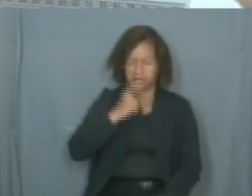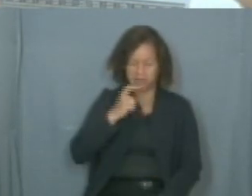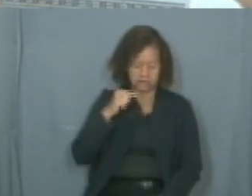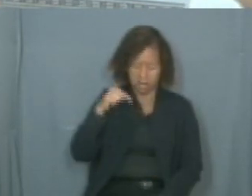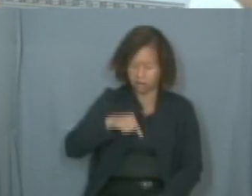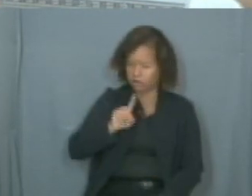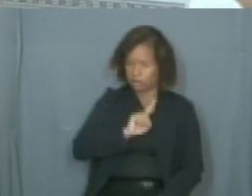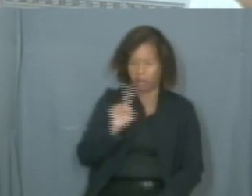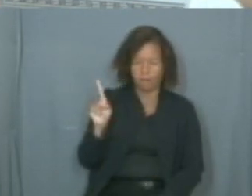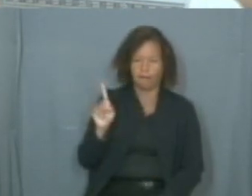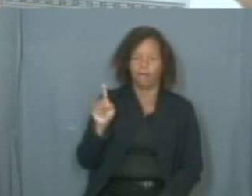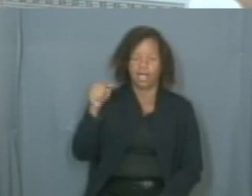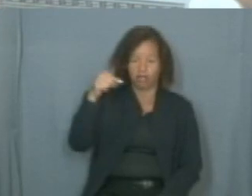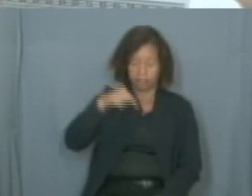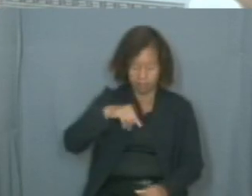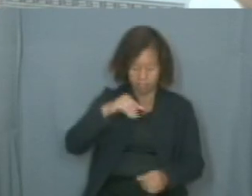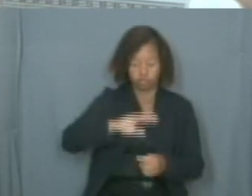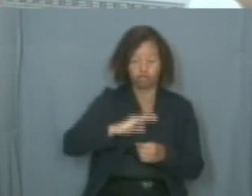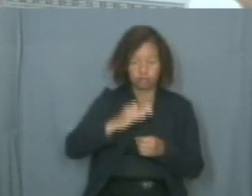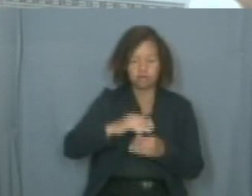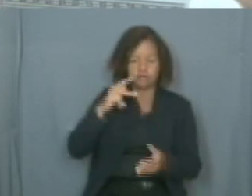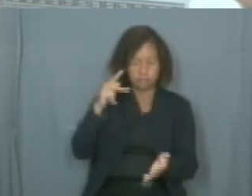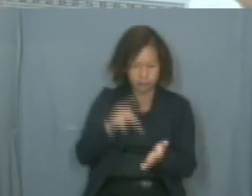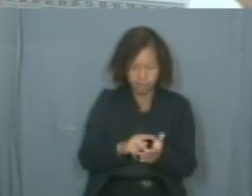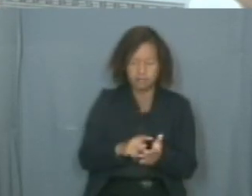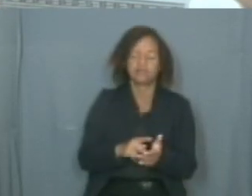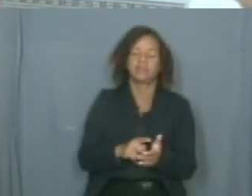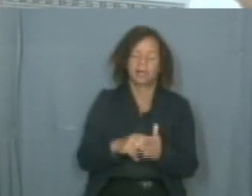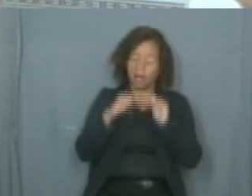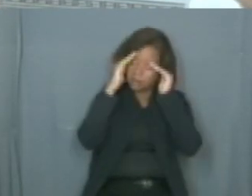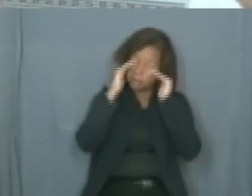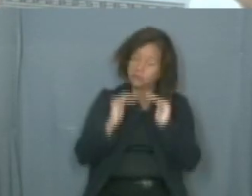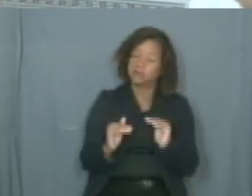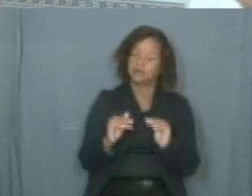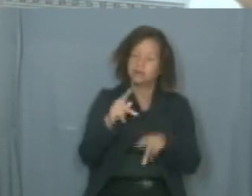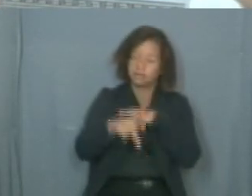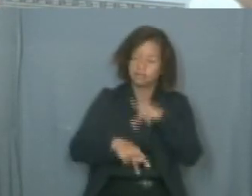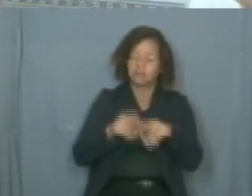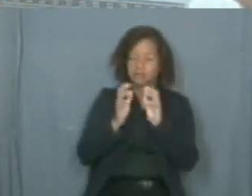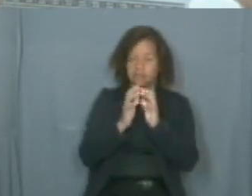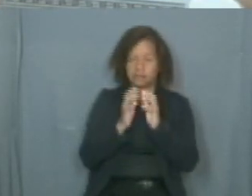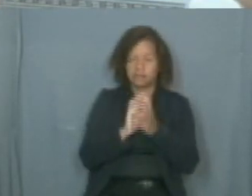casa de verdade, é uma casa que tem que realmente respeitar o povo recifense.